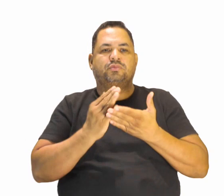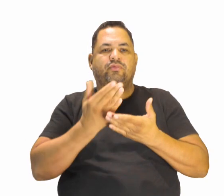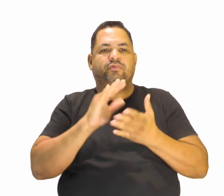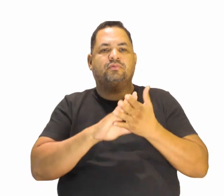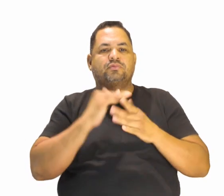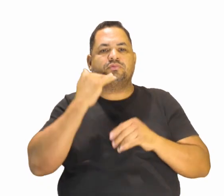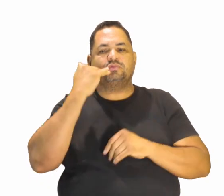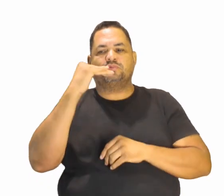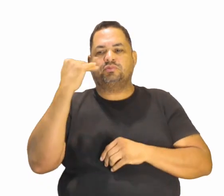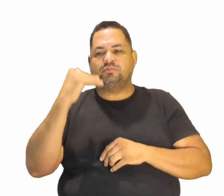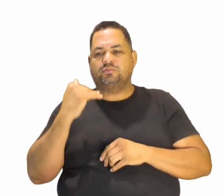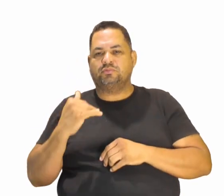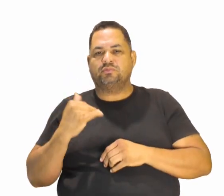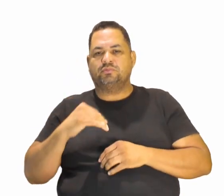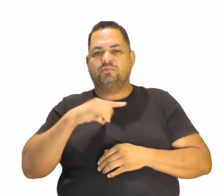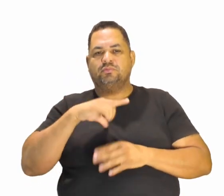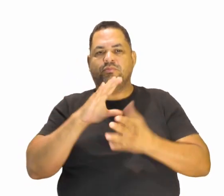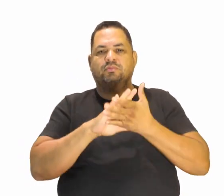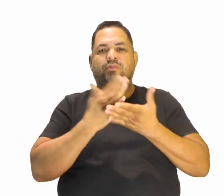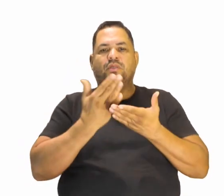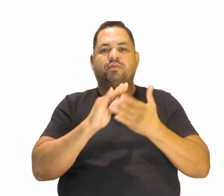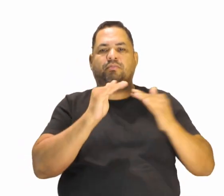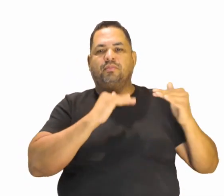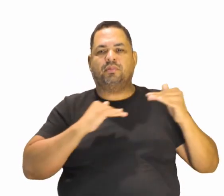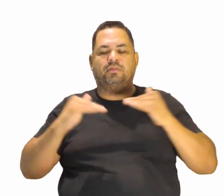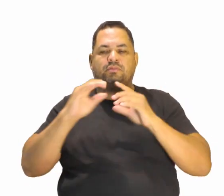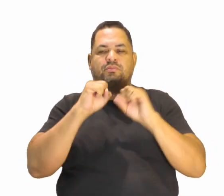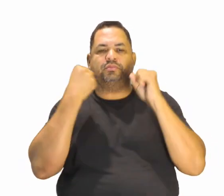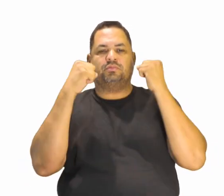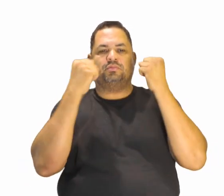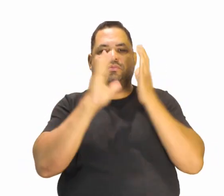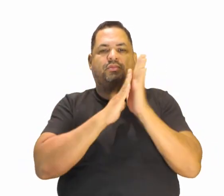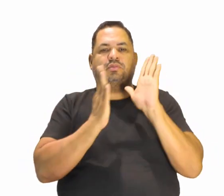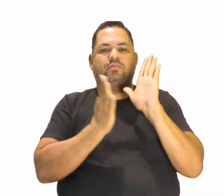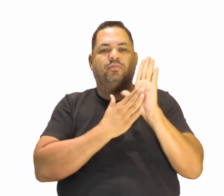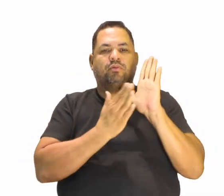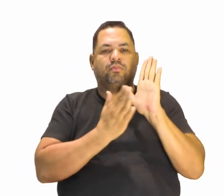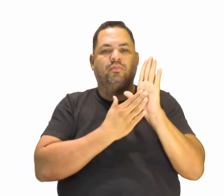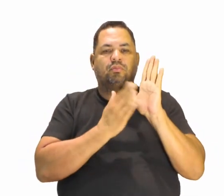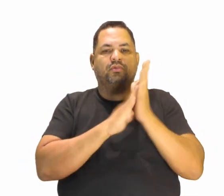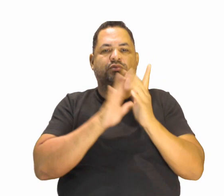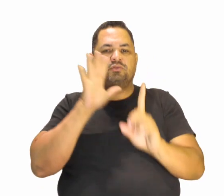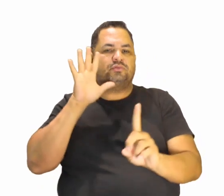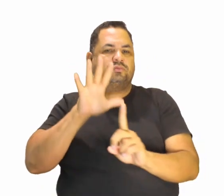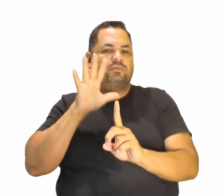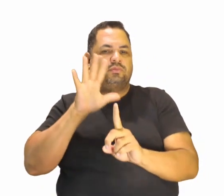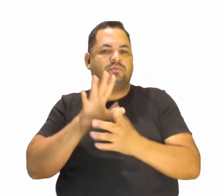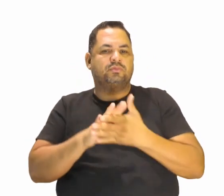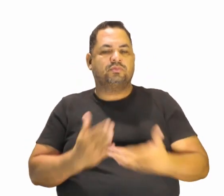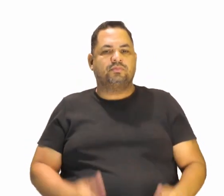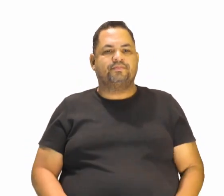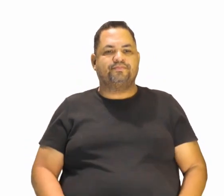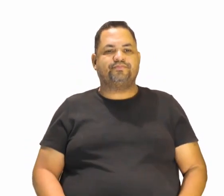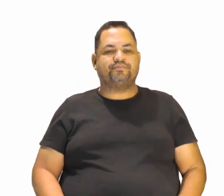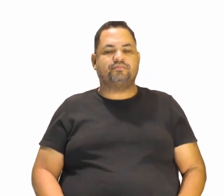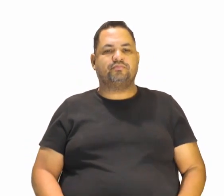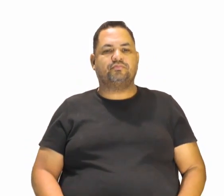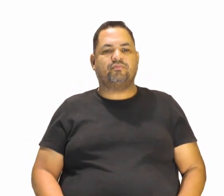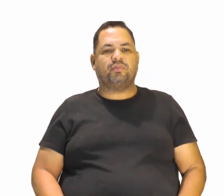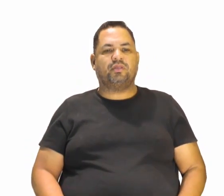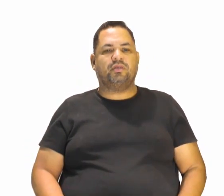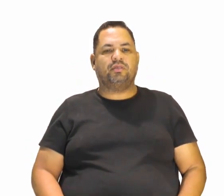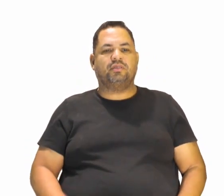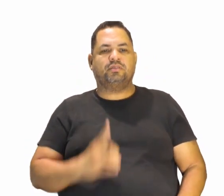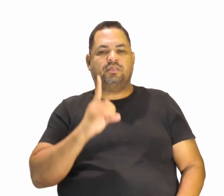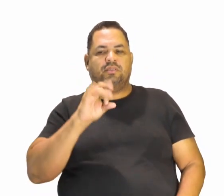os determinantes do padrão de atividade física e as propostas de intervenção. Dentro dos determinantes, nós vimos o quê?